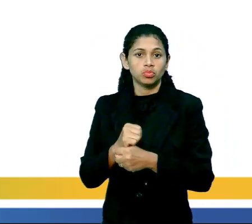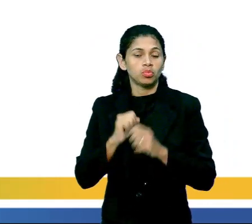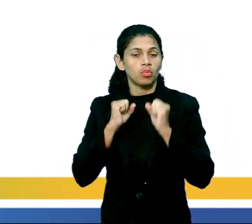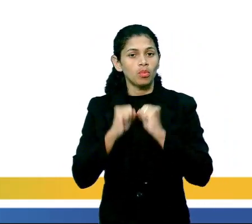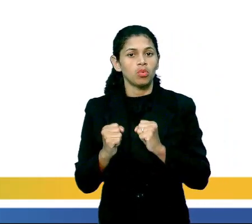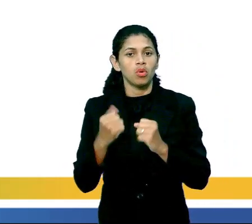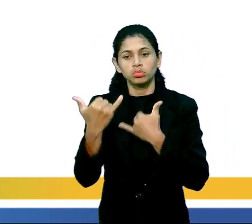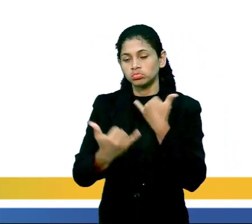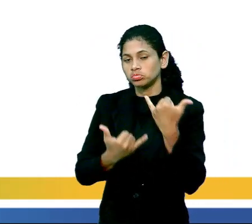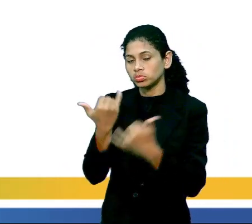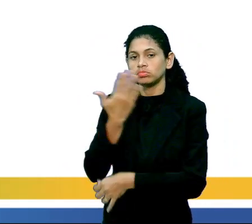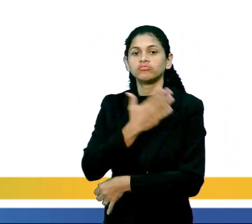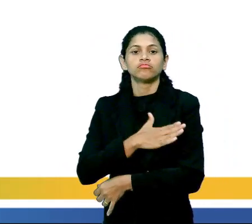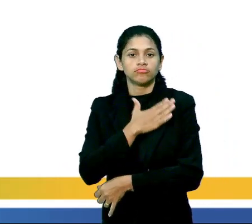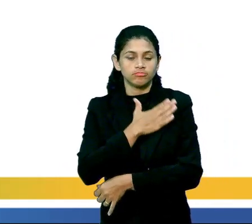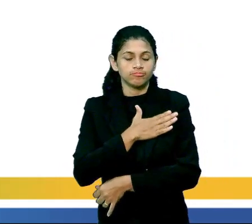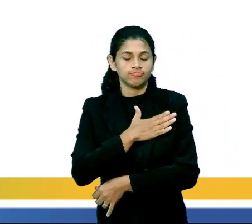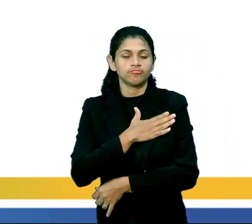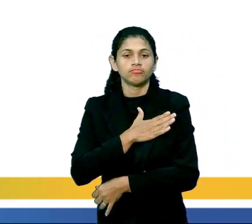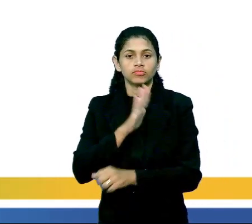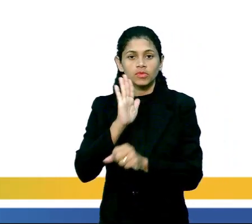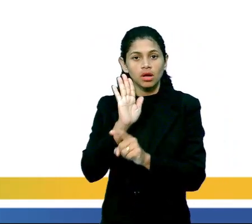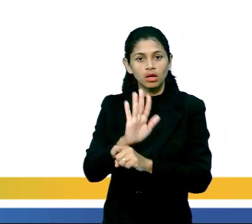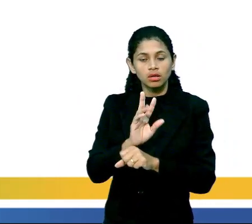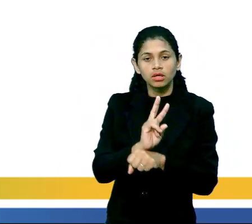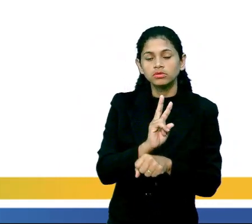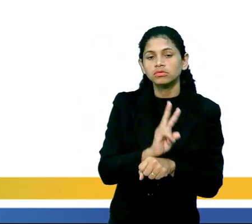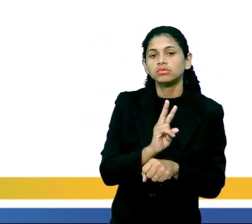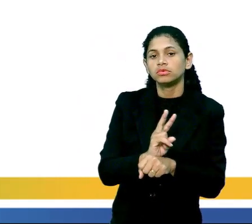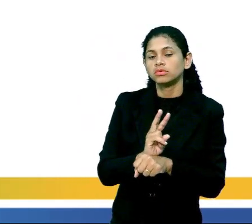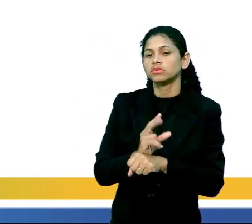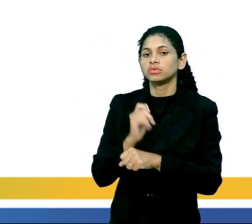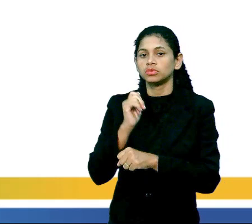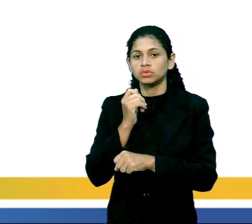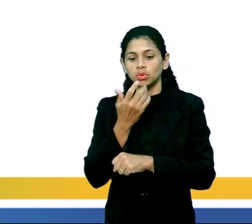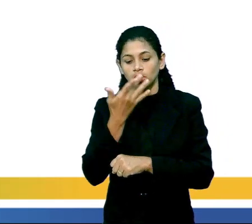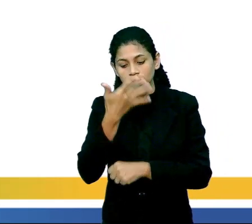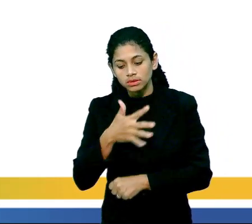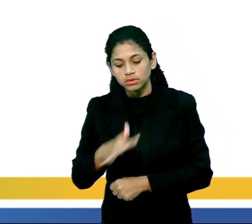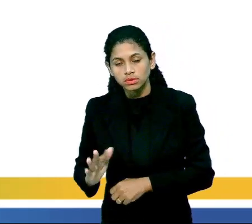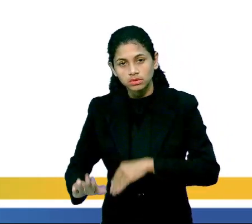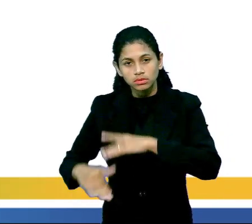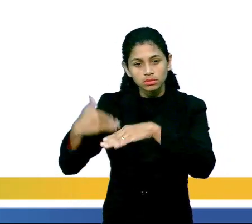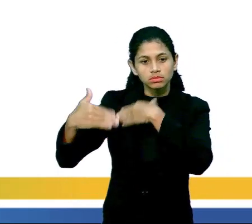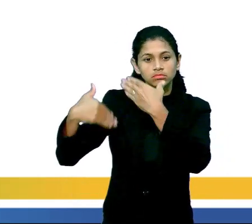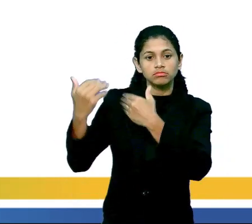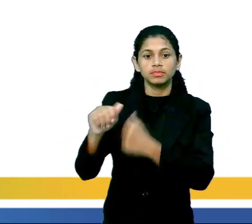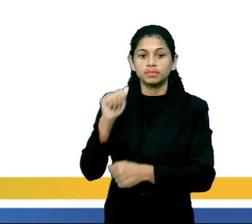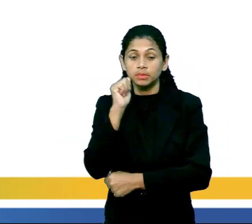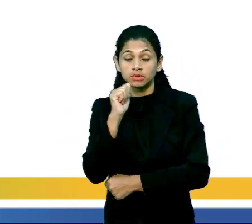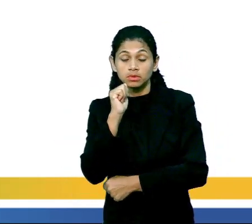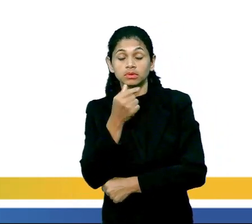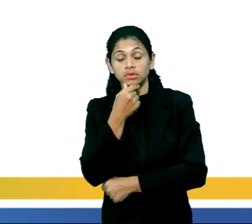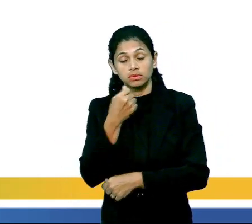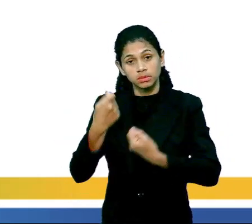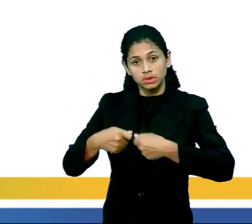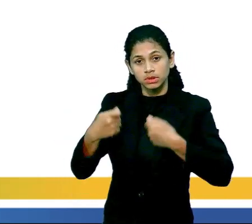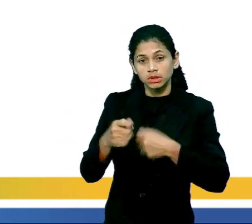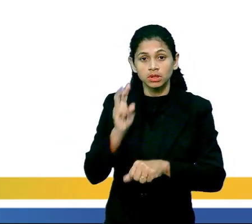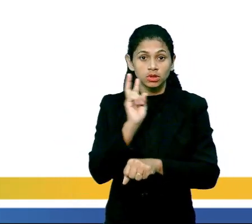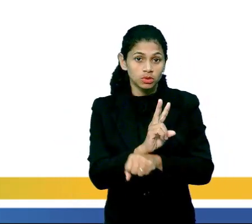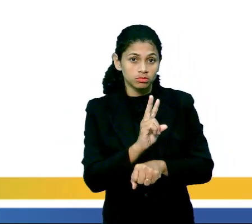que goste, isso ajuda as crianças a se desenvolverem plenamente. Meninas e meninos precisam de cuidados, meninas e meninos têm direito